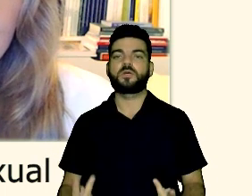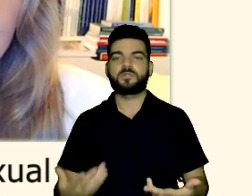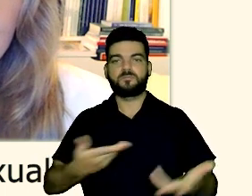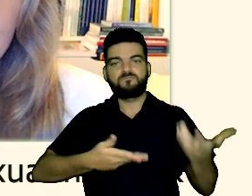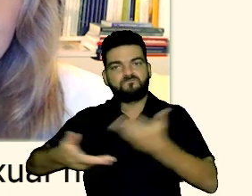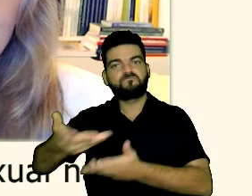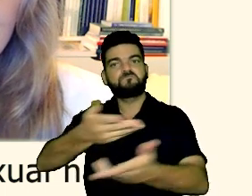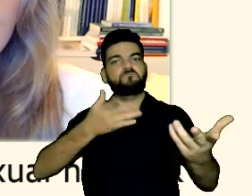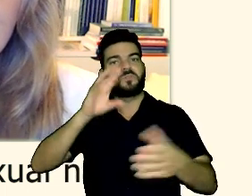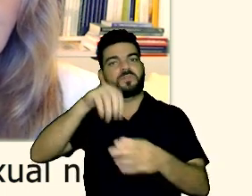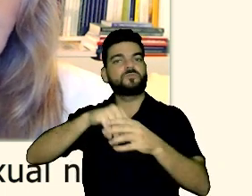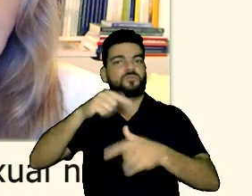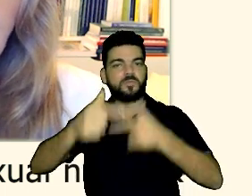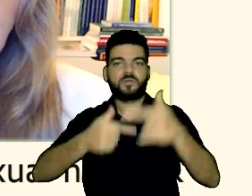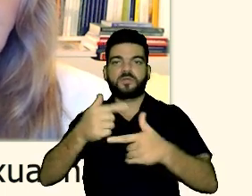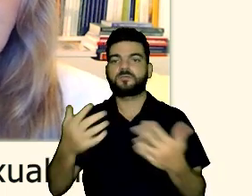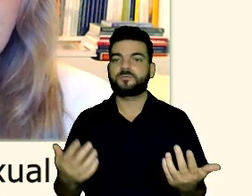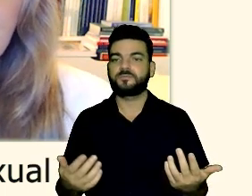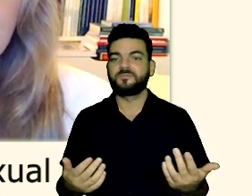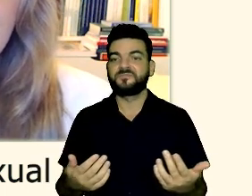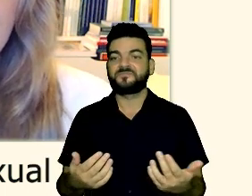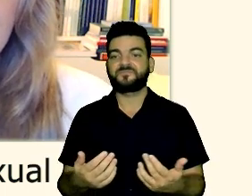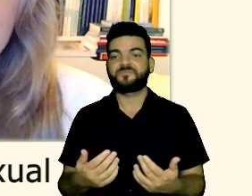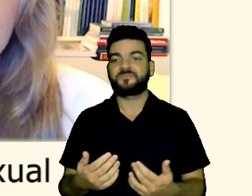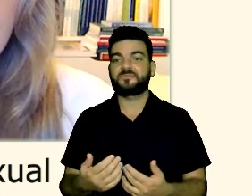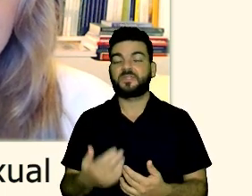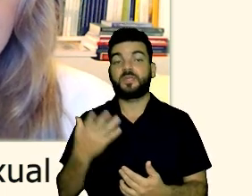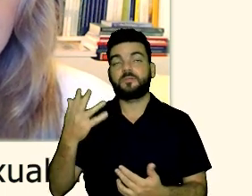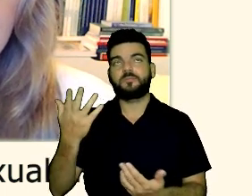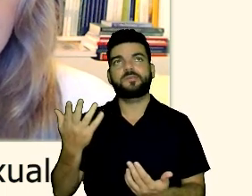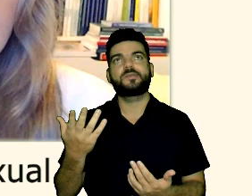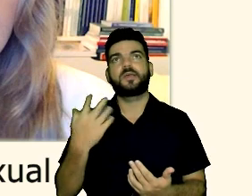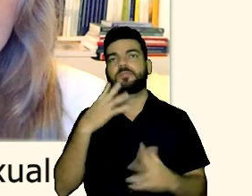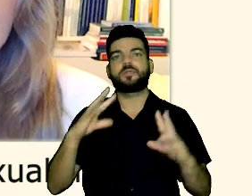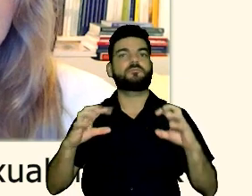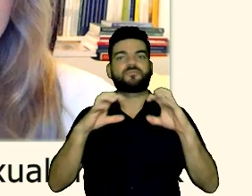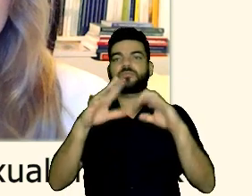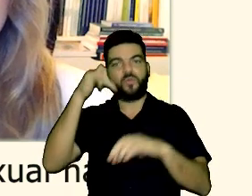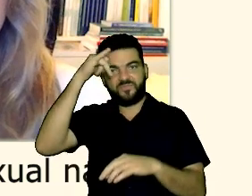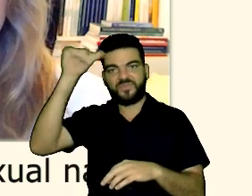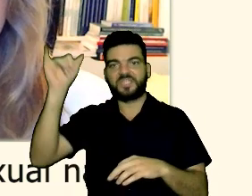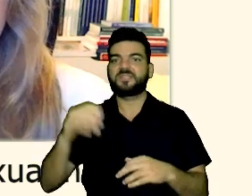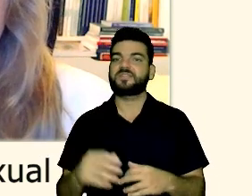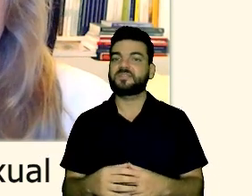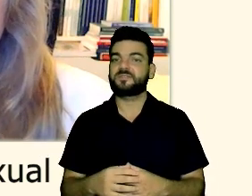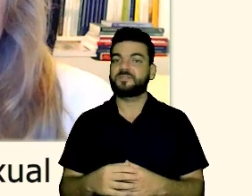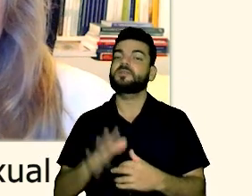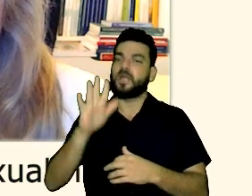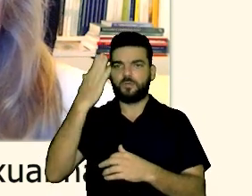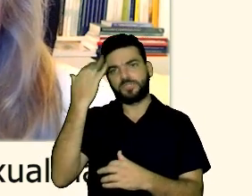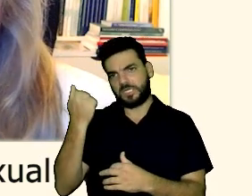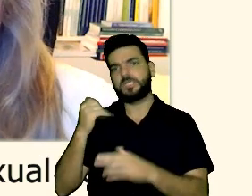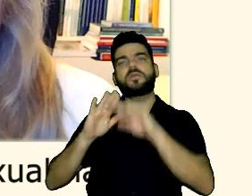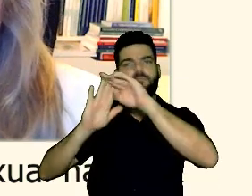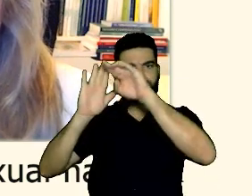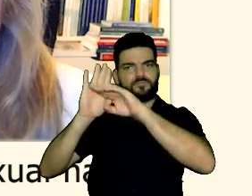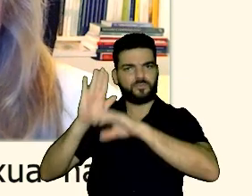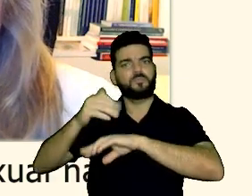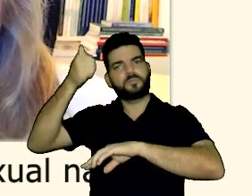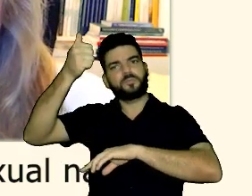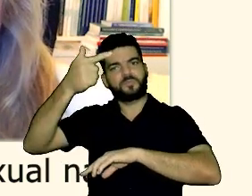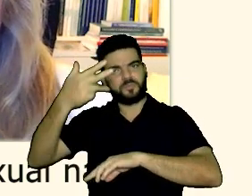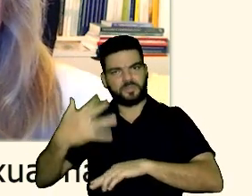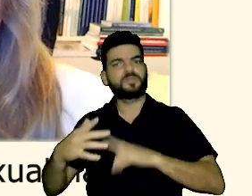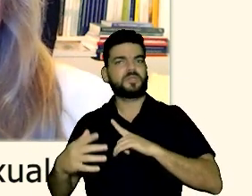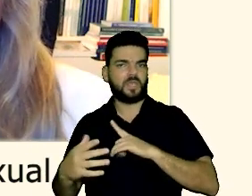afeta de maneira nenhuma a estrutura hierárquica que é própria, não é, das organizações. Então, sem maiores delongas, eu vou passar já aqui a